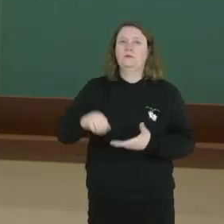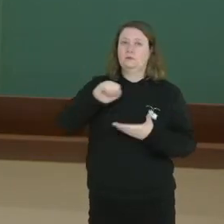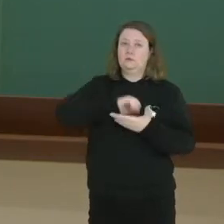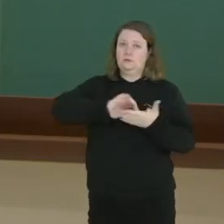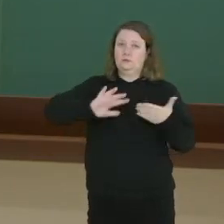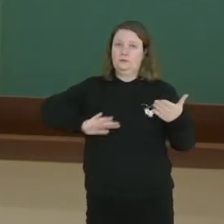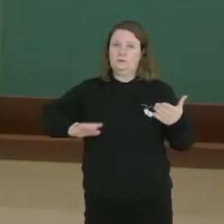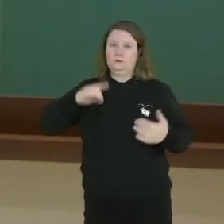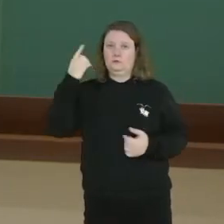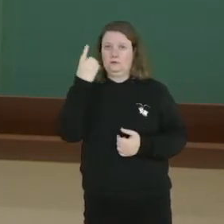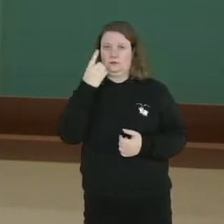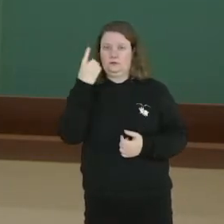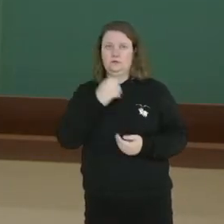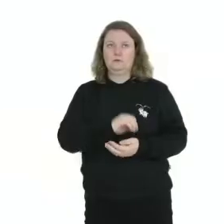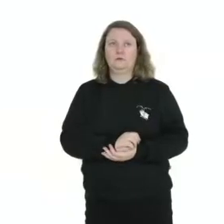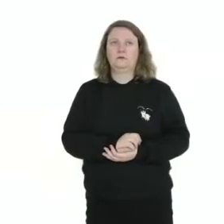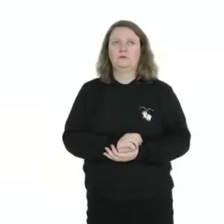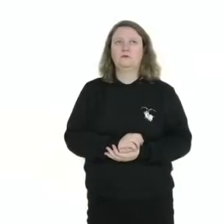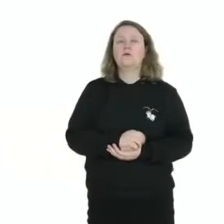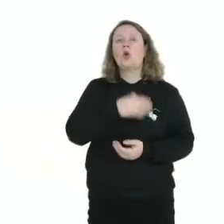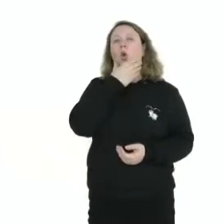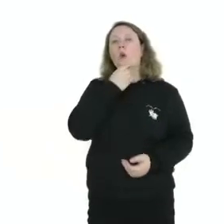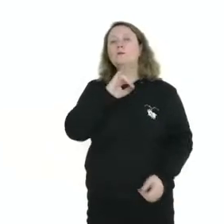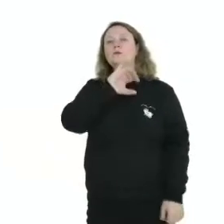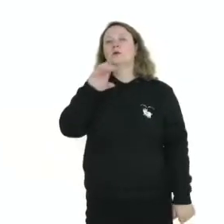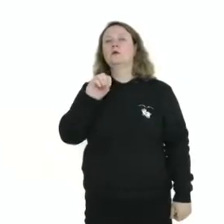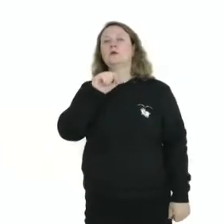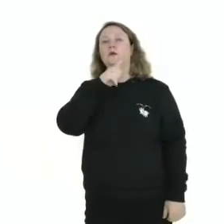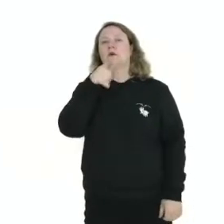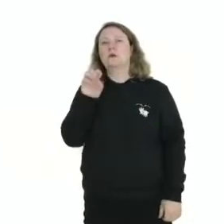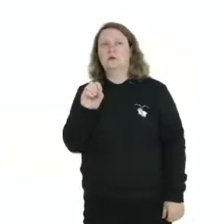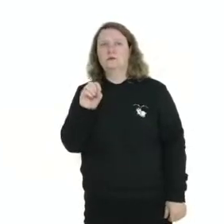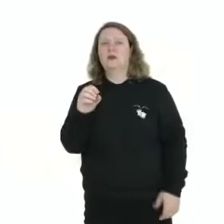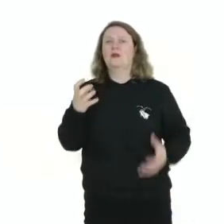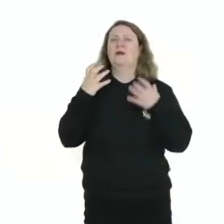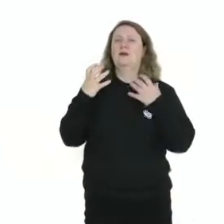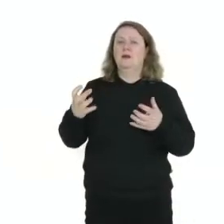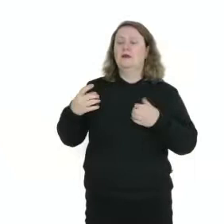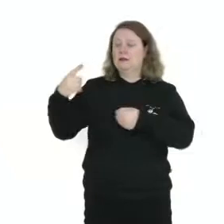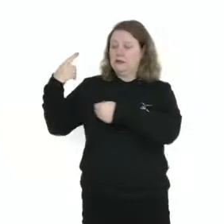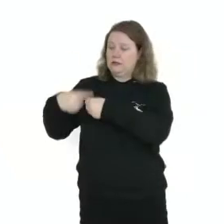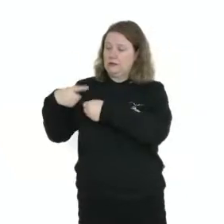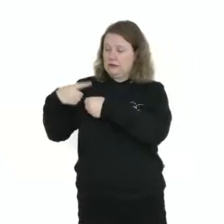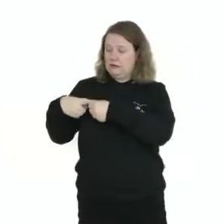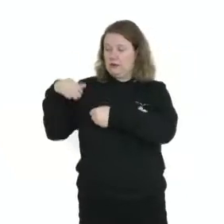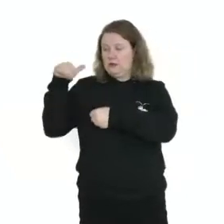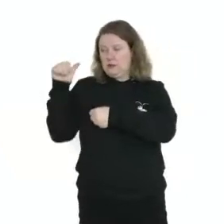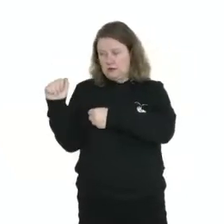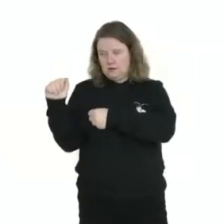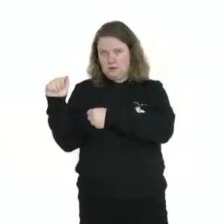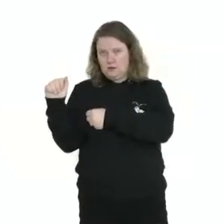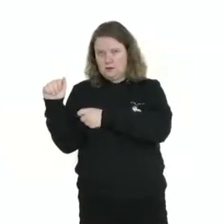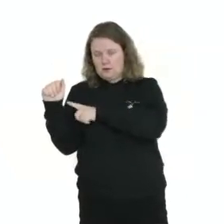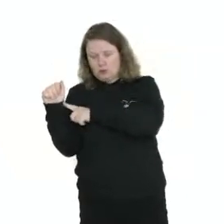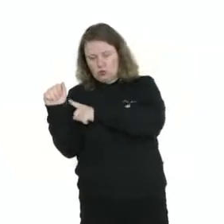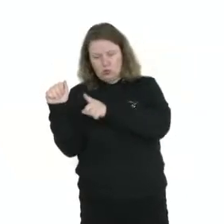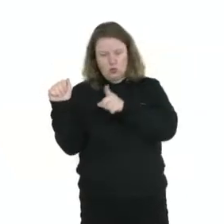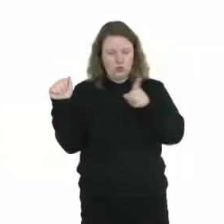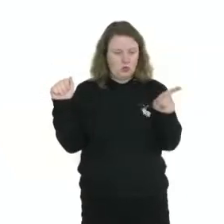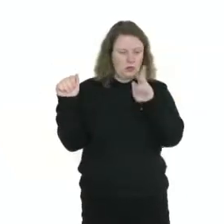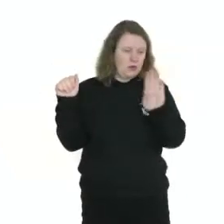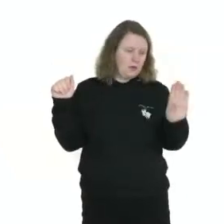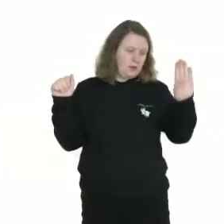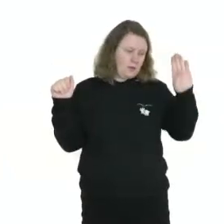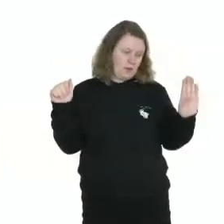1, ok? Então, João deseja ir da cidade A aqui para a cidade